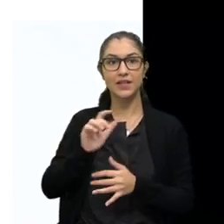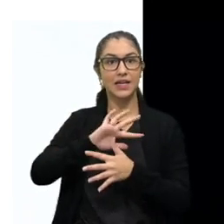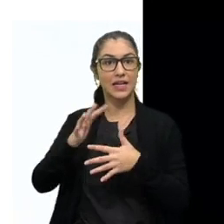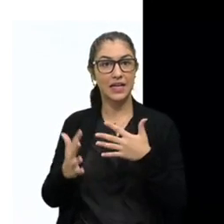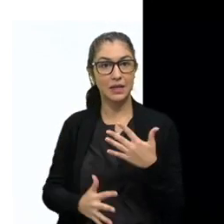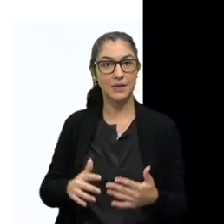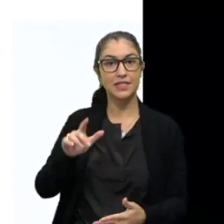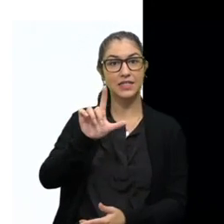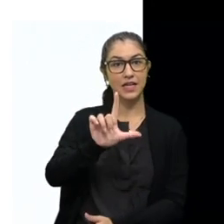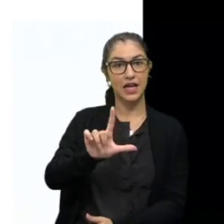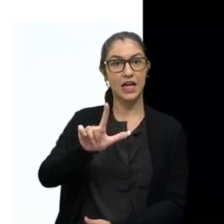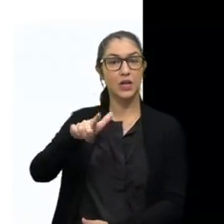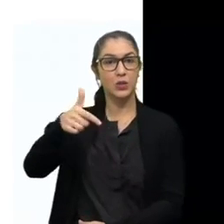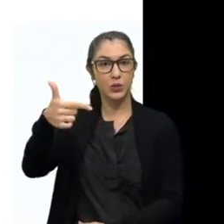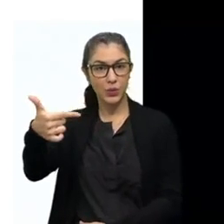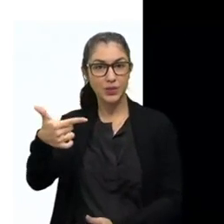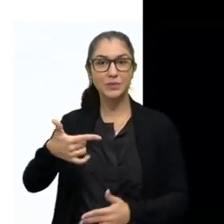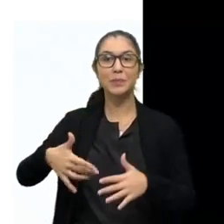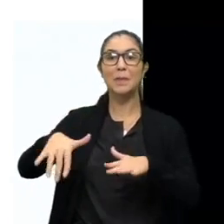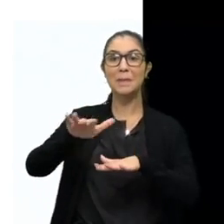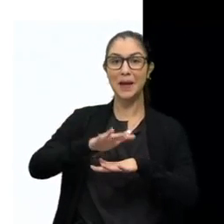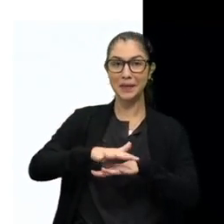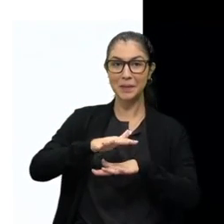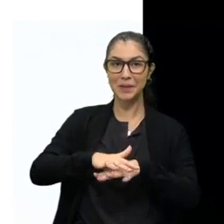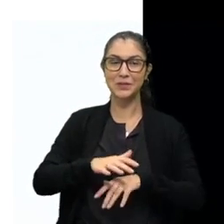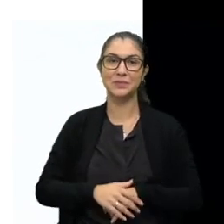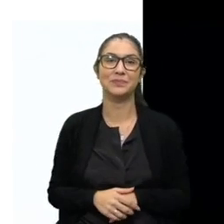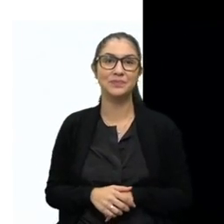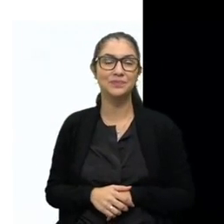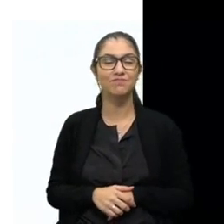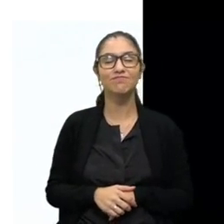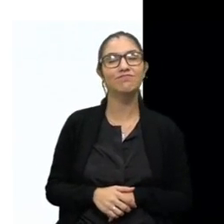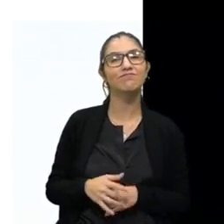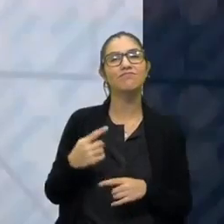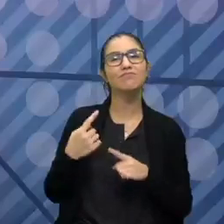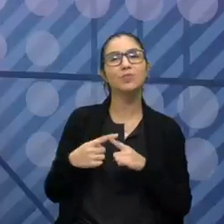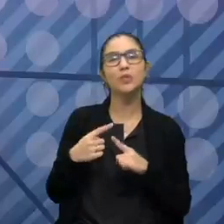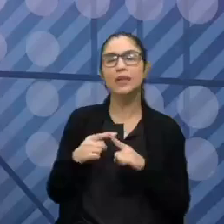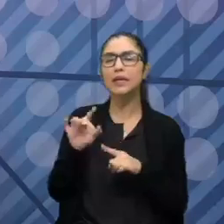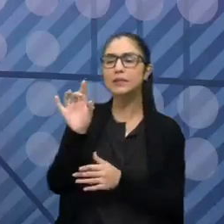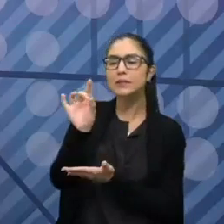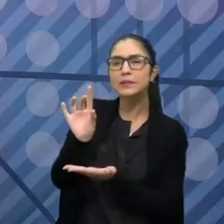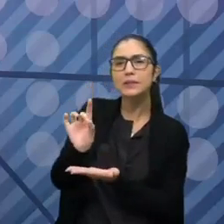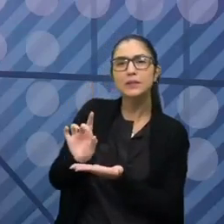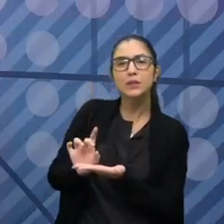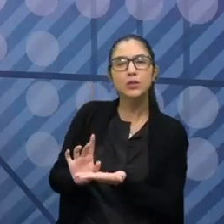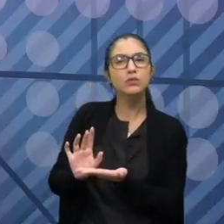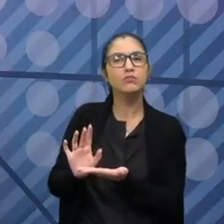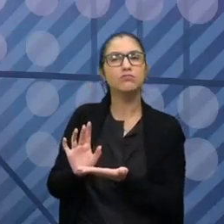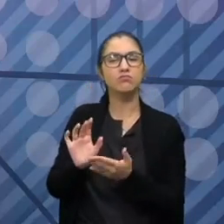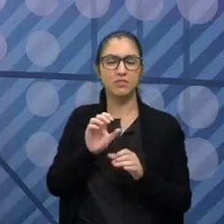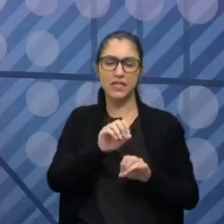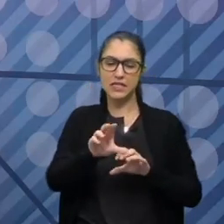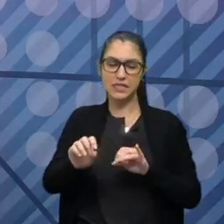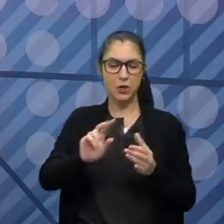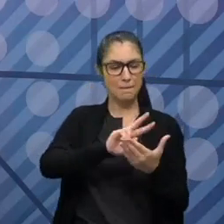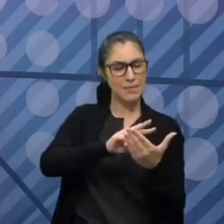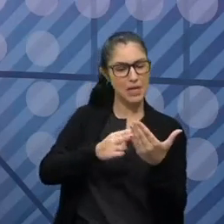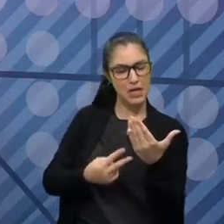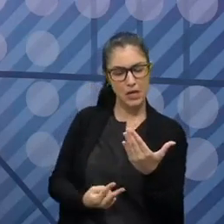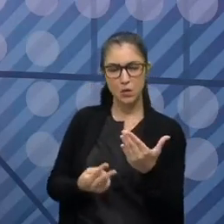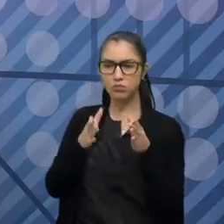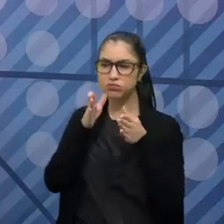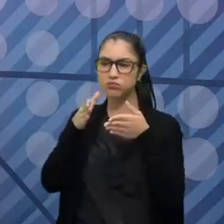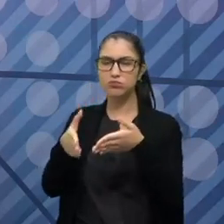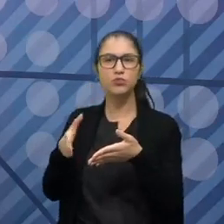Libras, segunda língua e matemática. Por que nós especificamos, né, ensino bilíngue para